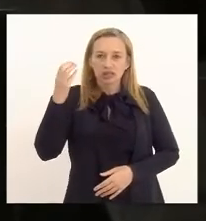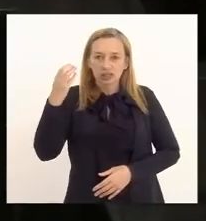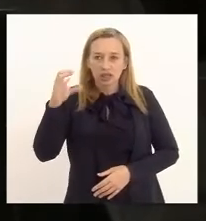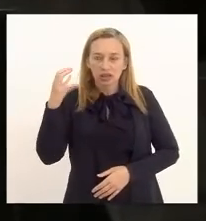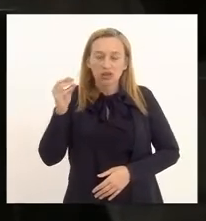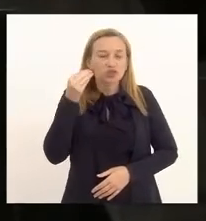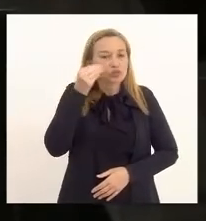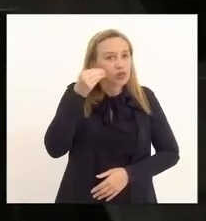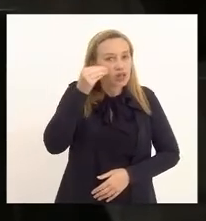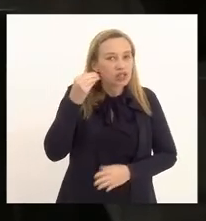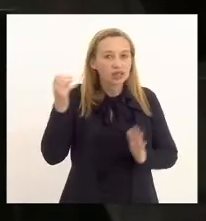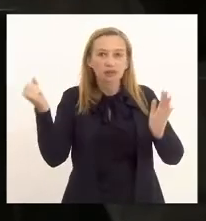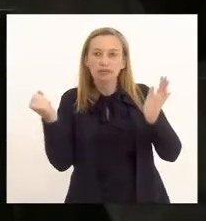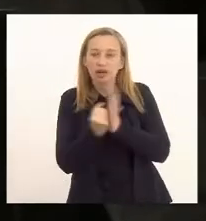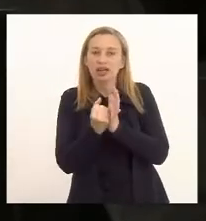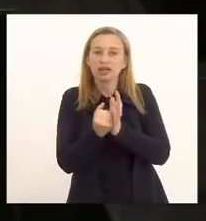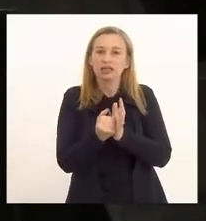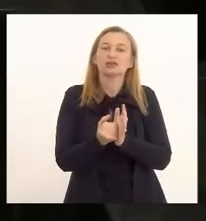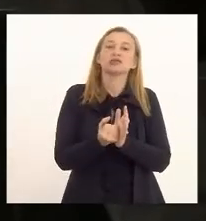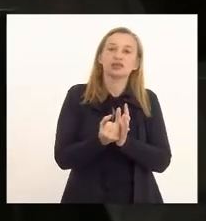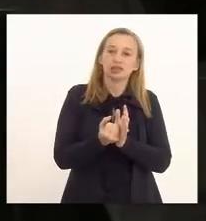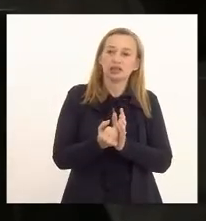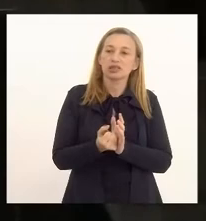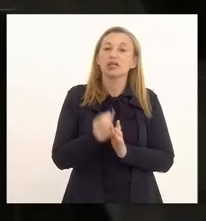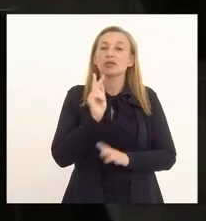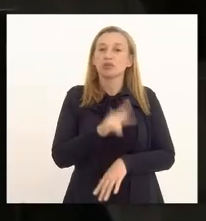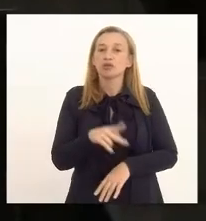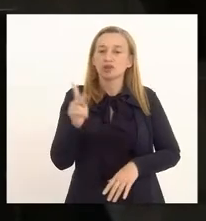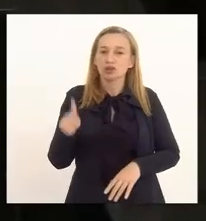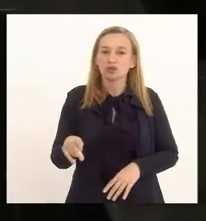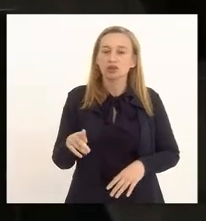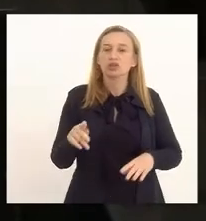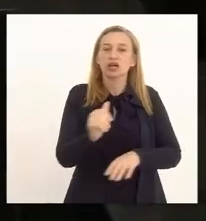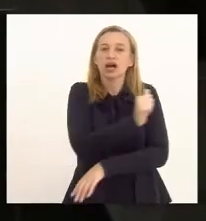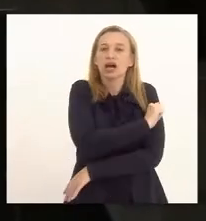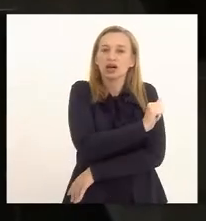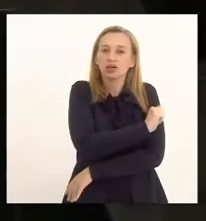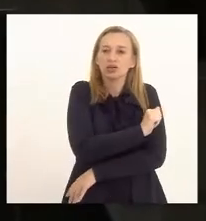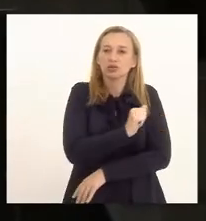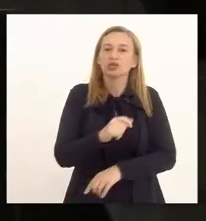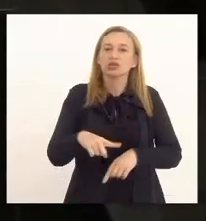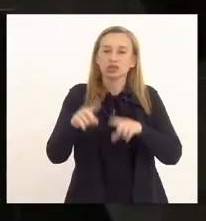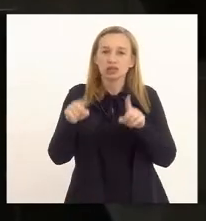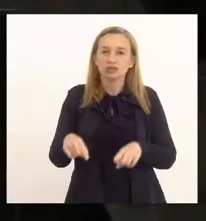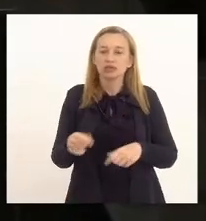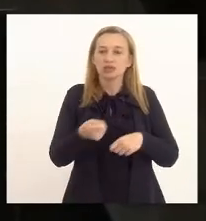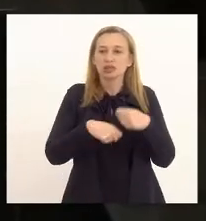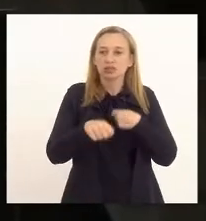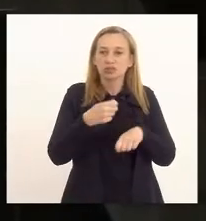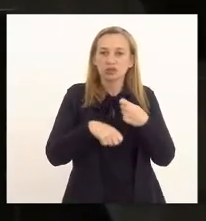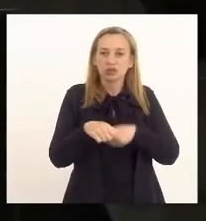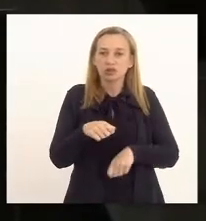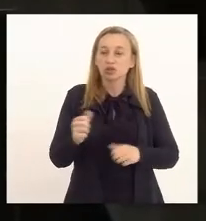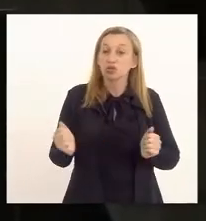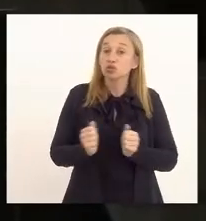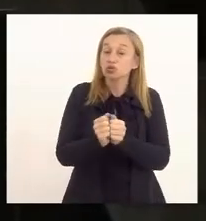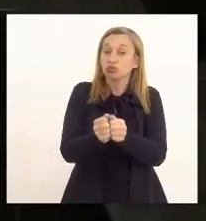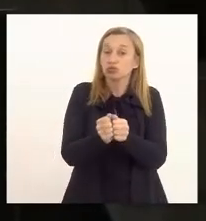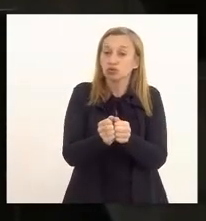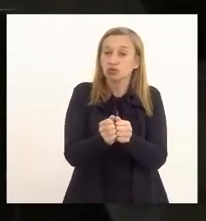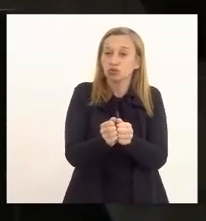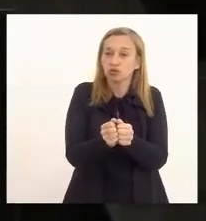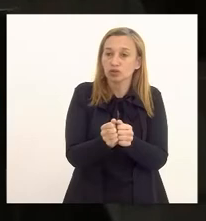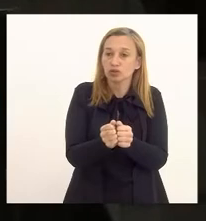experiência marcante de autogoverno em que professores, estudantes e servidores técnicos administrativos decidiam juntos